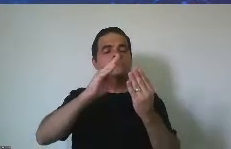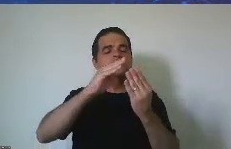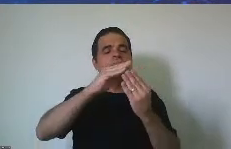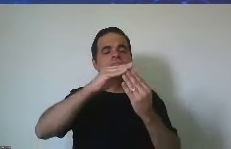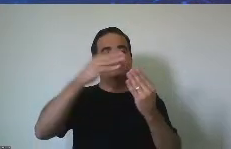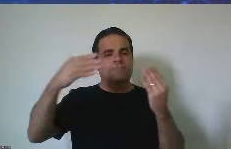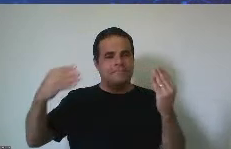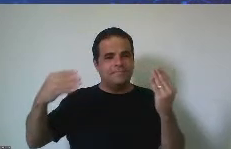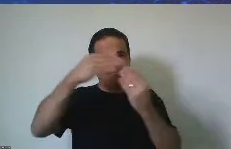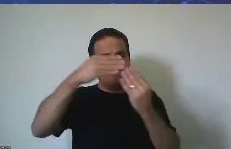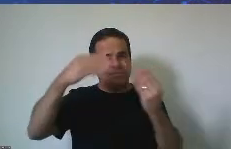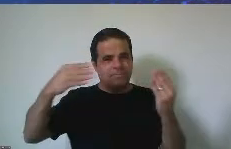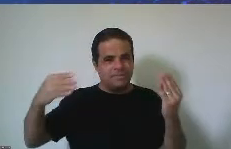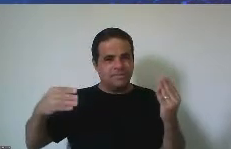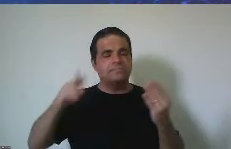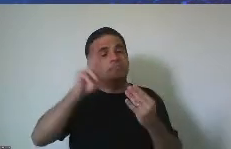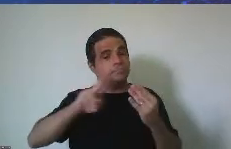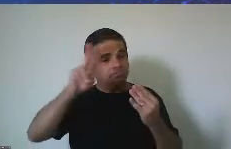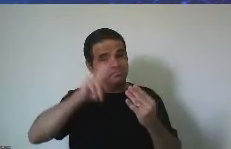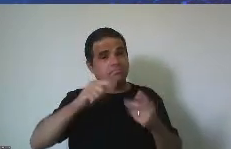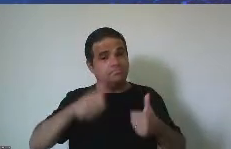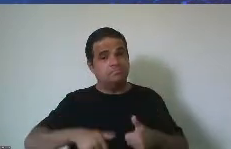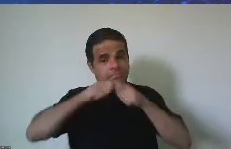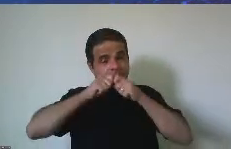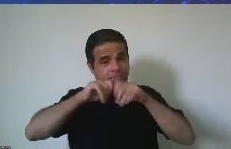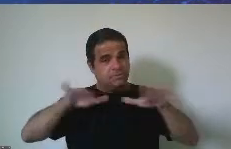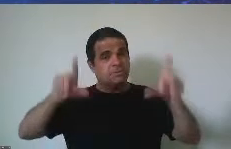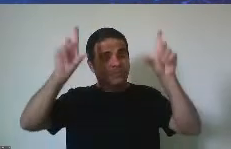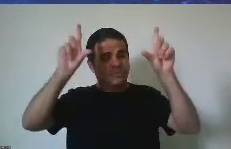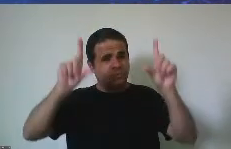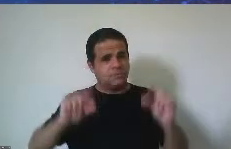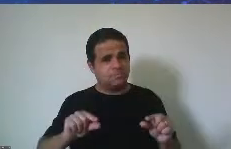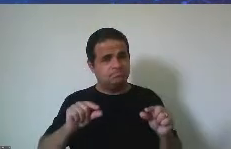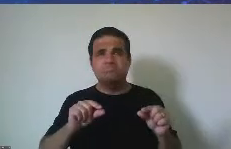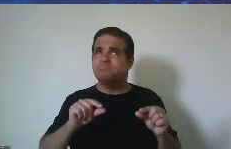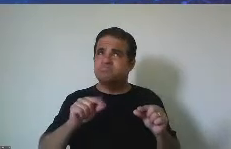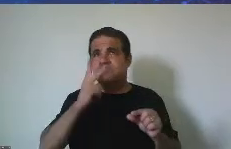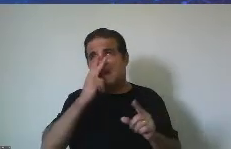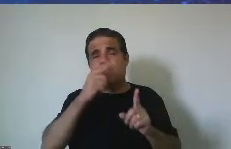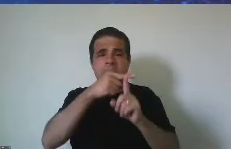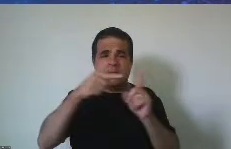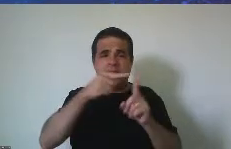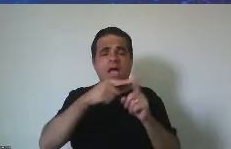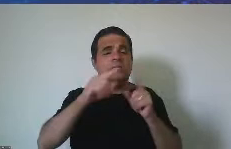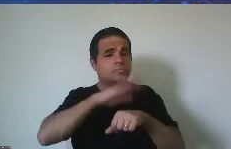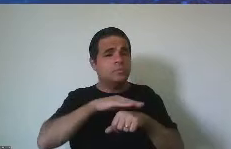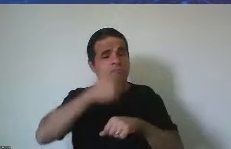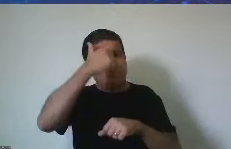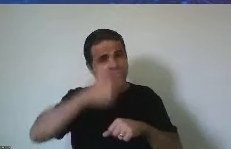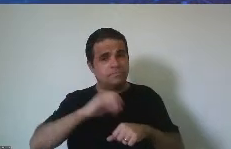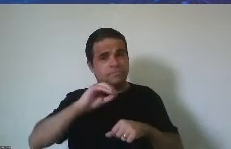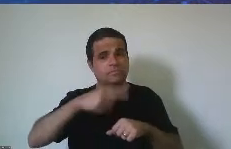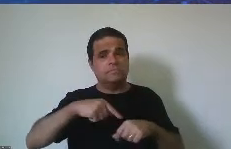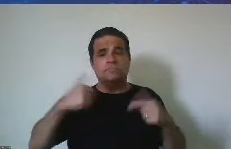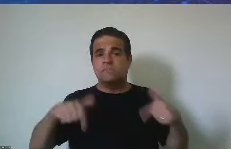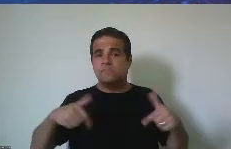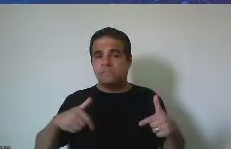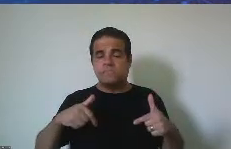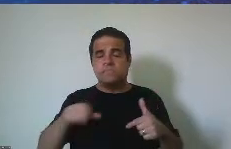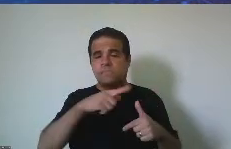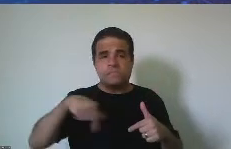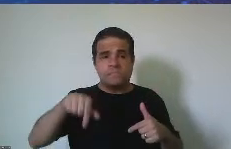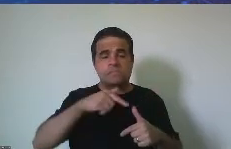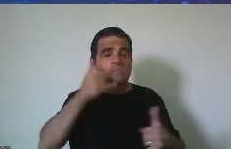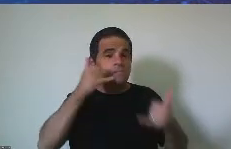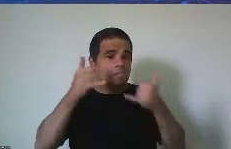nós vimos uma redução de praticamente metade do tempo do operador dos operadores ao telefone